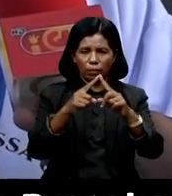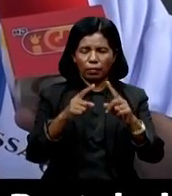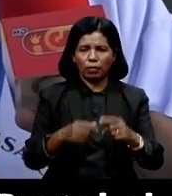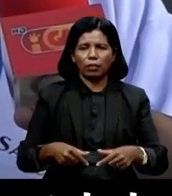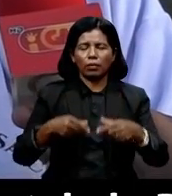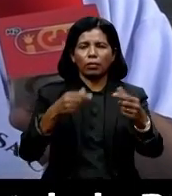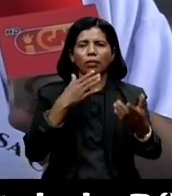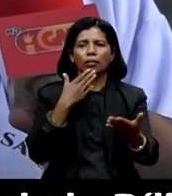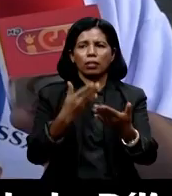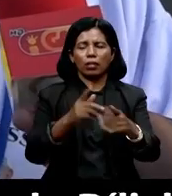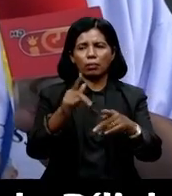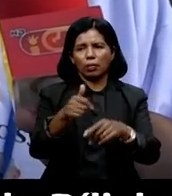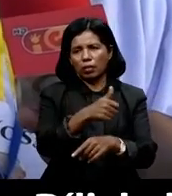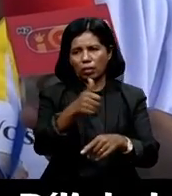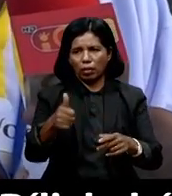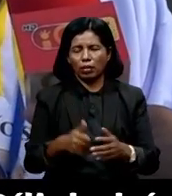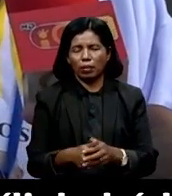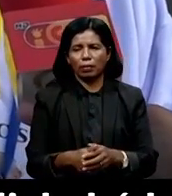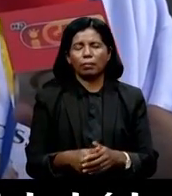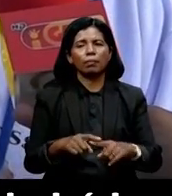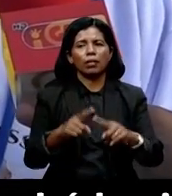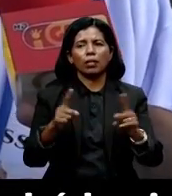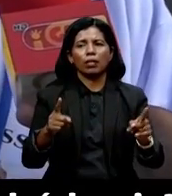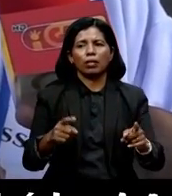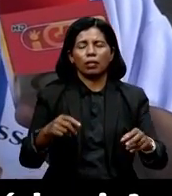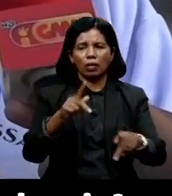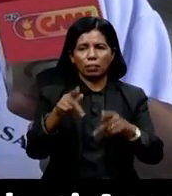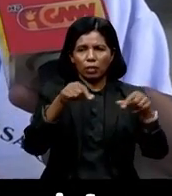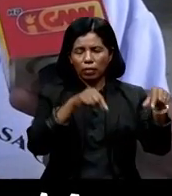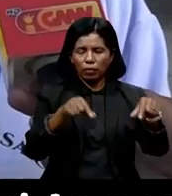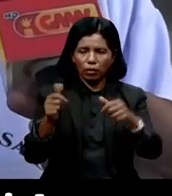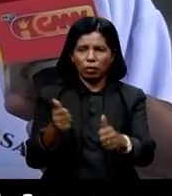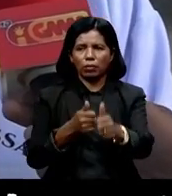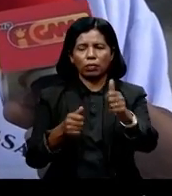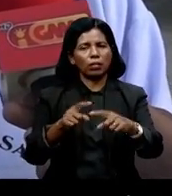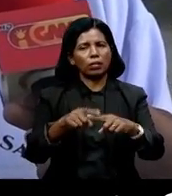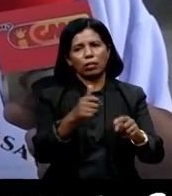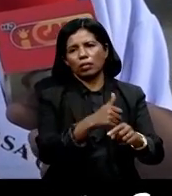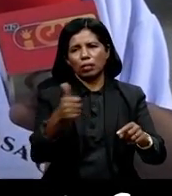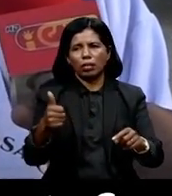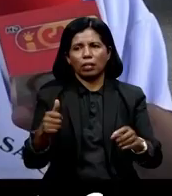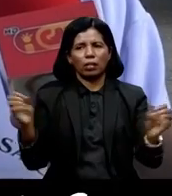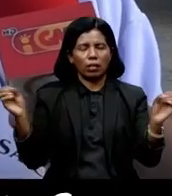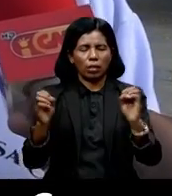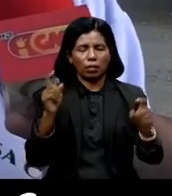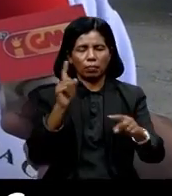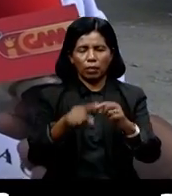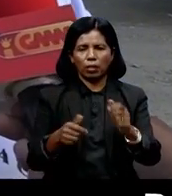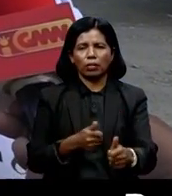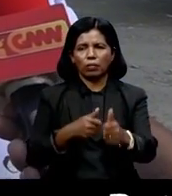boa vontade vai ema ir ida mas bem parece deficiente balo tu ir mas balo parece lá consegue